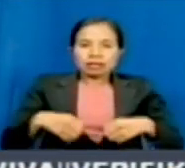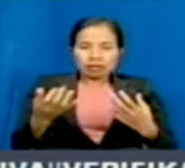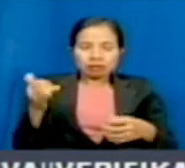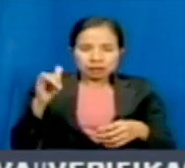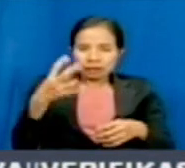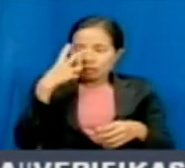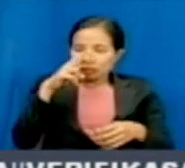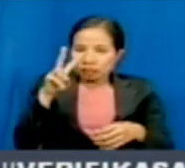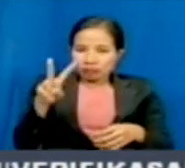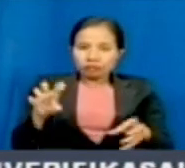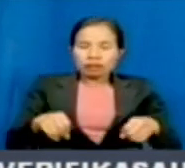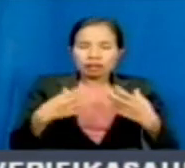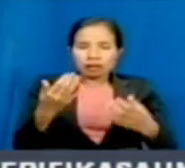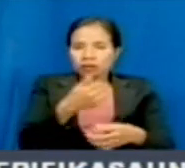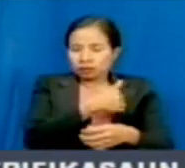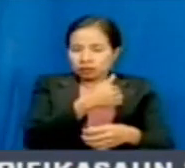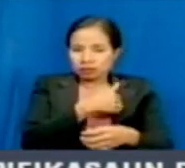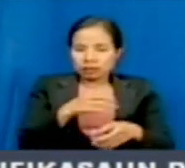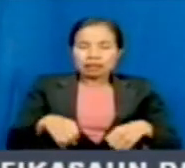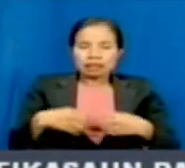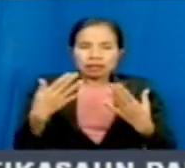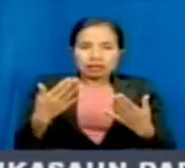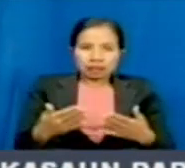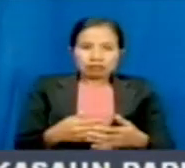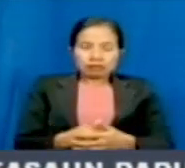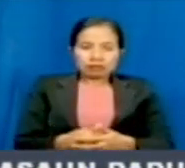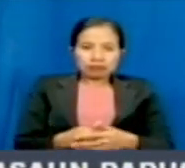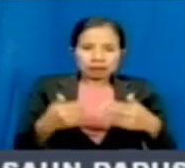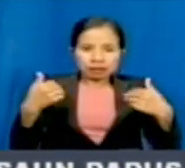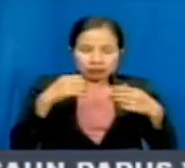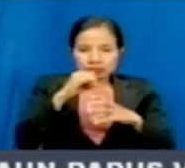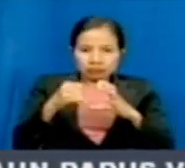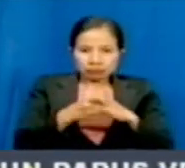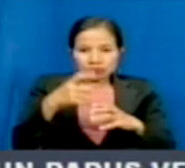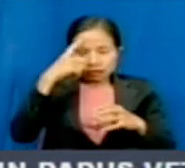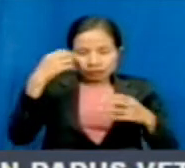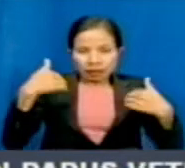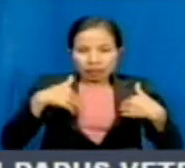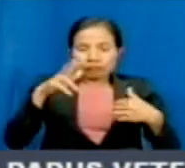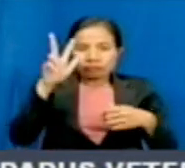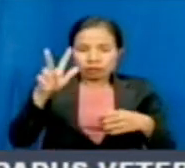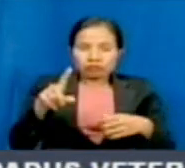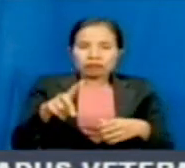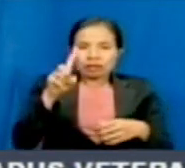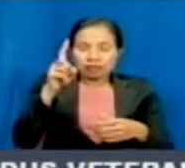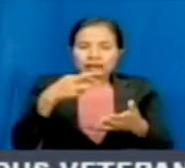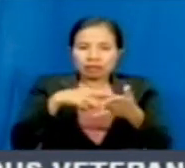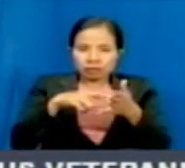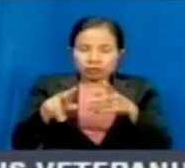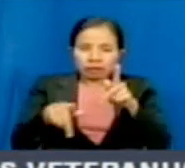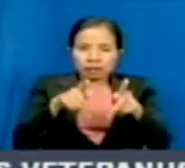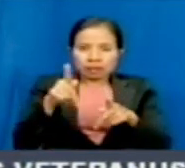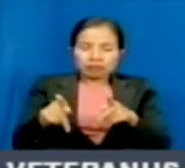na verificação, hira maca se deu e hira maca se exclui. Tamba ia buat tolo. Ida aprovação dia kata